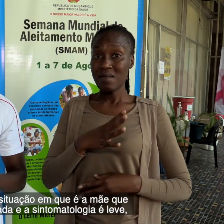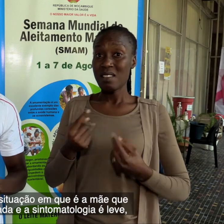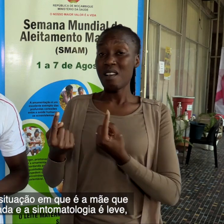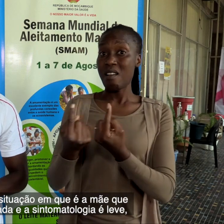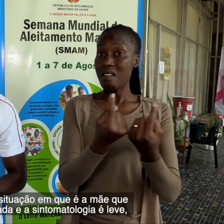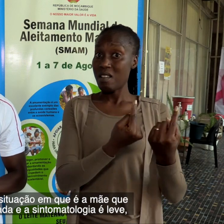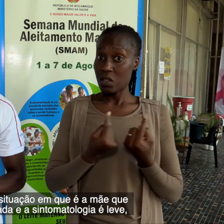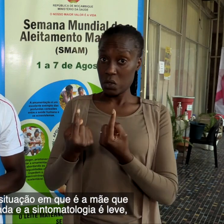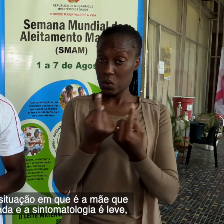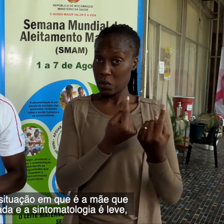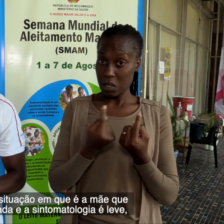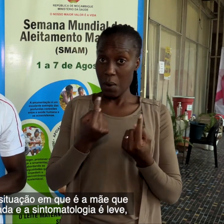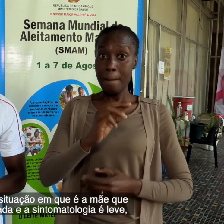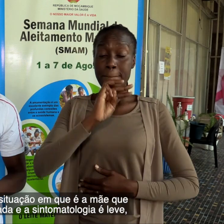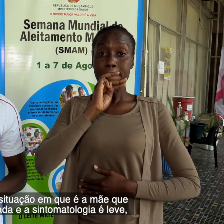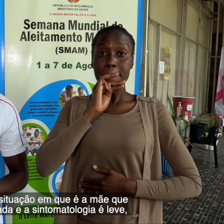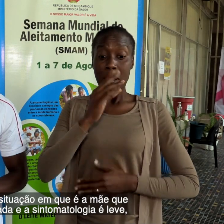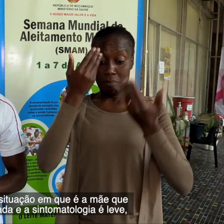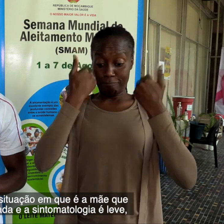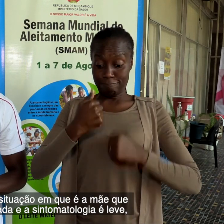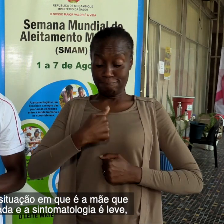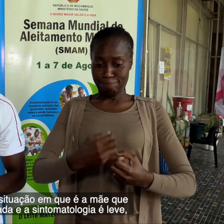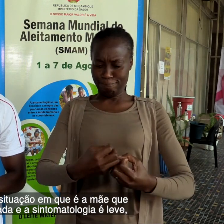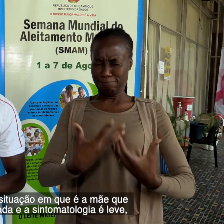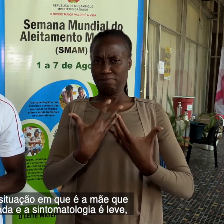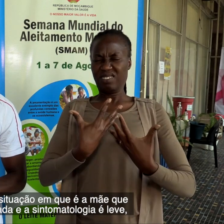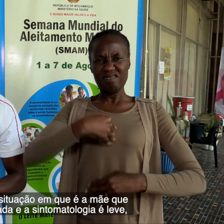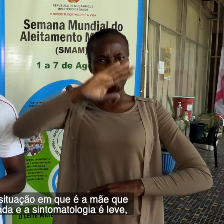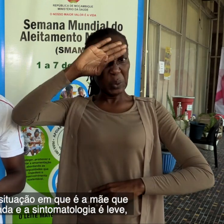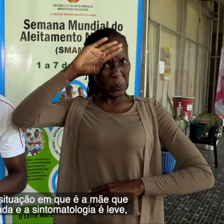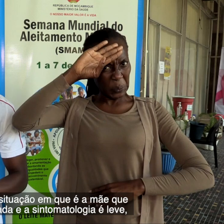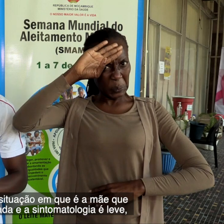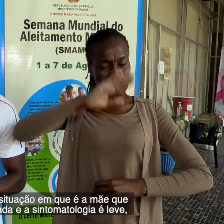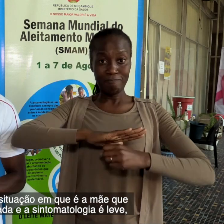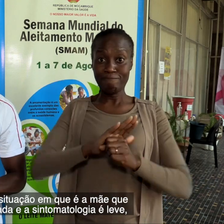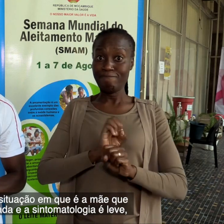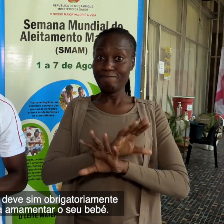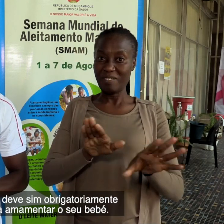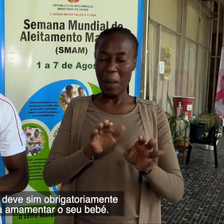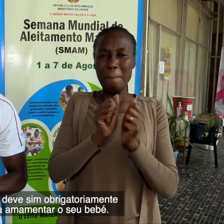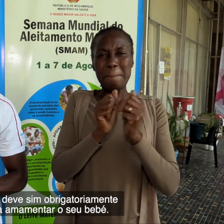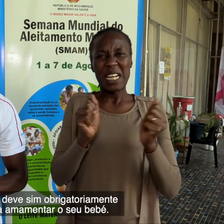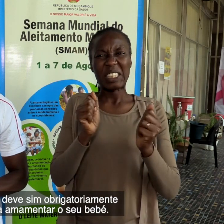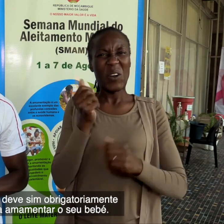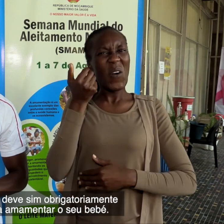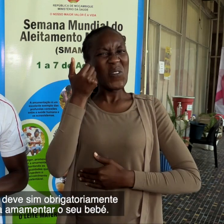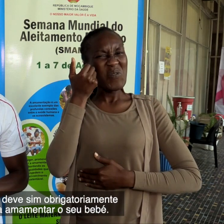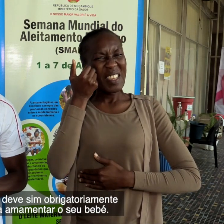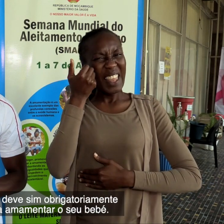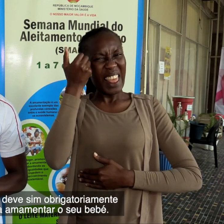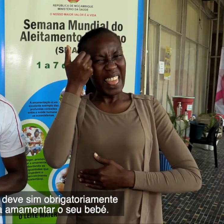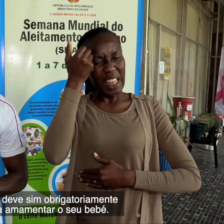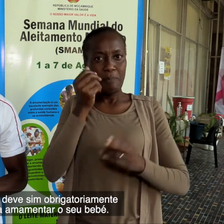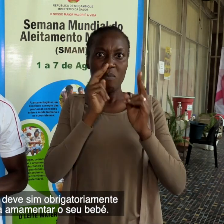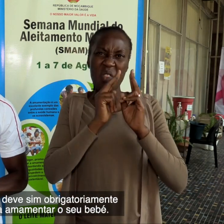é a mãe que está contaminada e a sintomatologia é leve a mãe deve